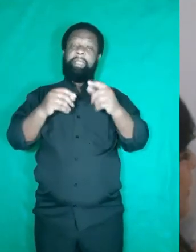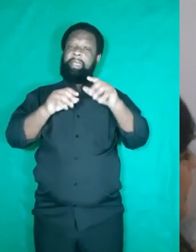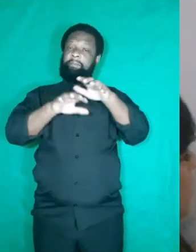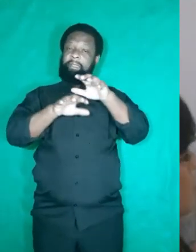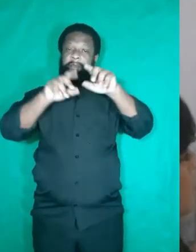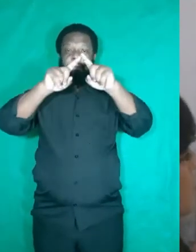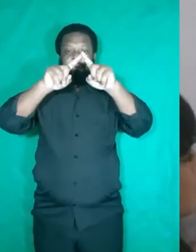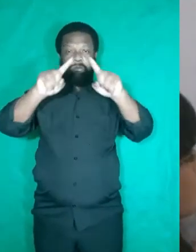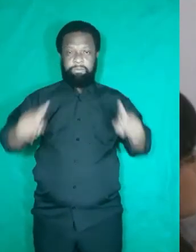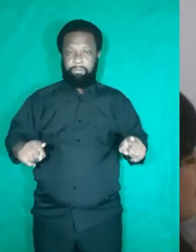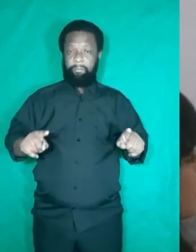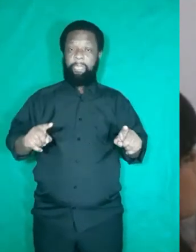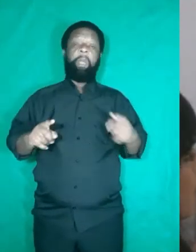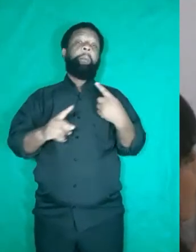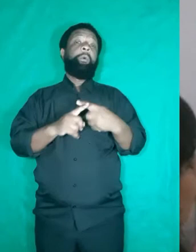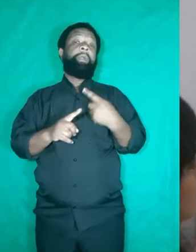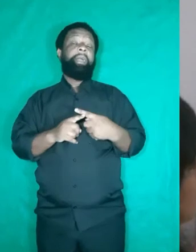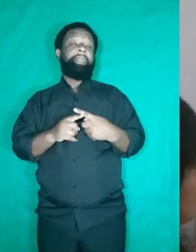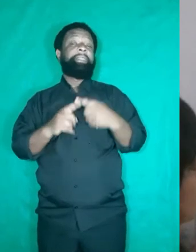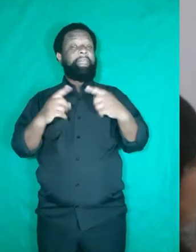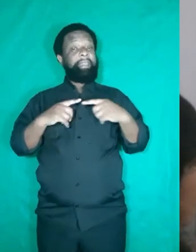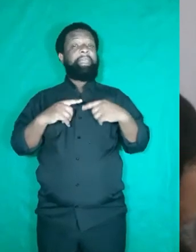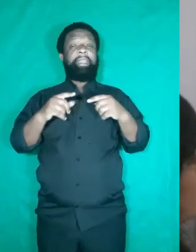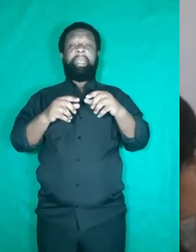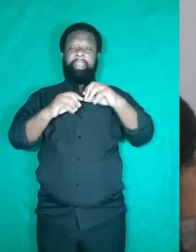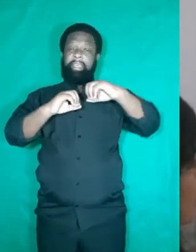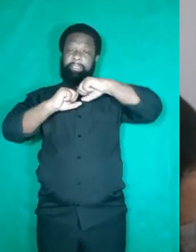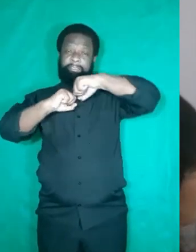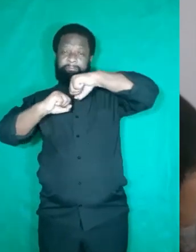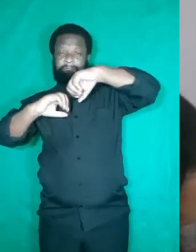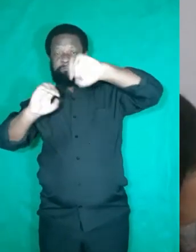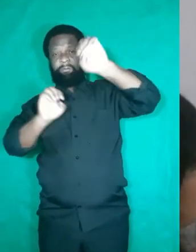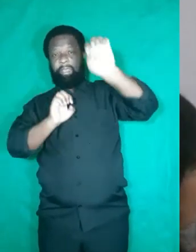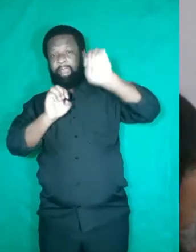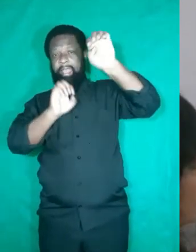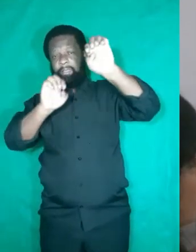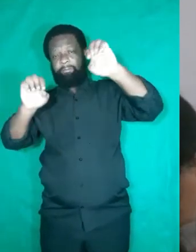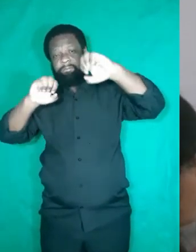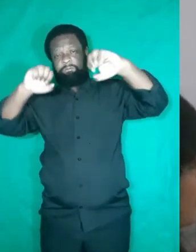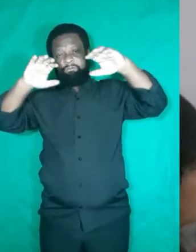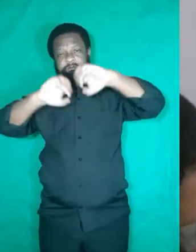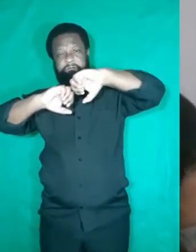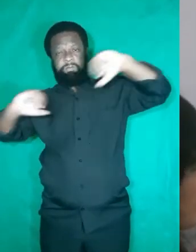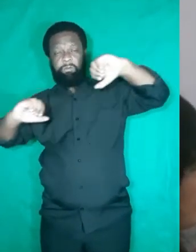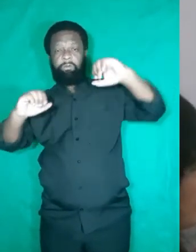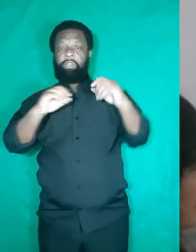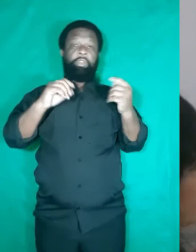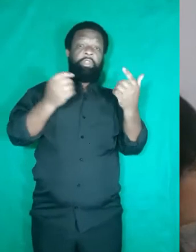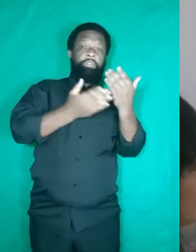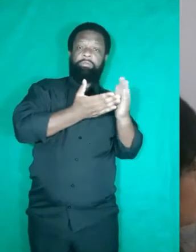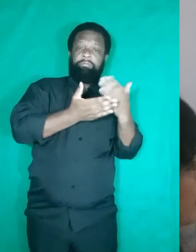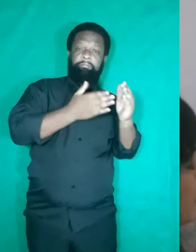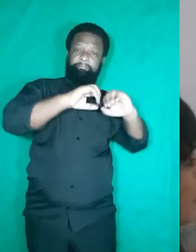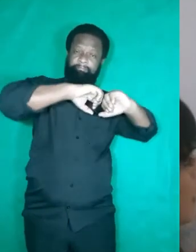curvadas para baixo, justamente por conta da repulsão entre esse par não ligante